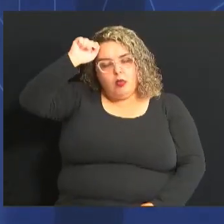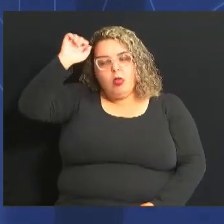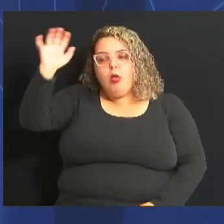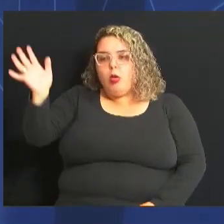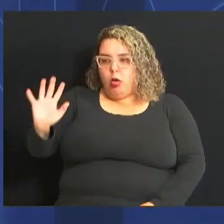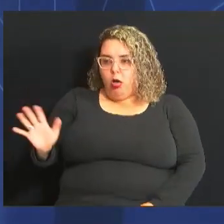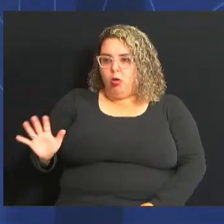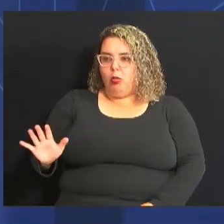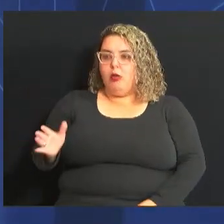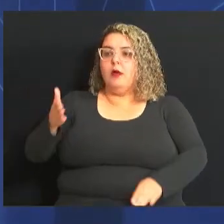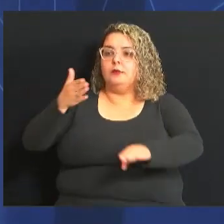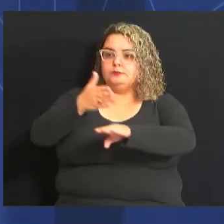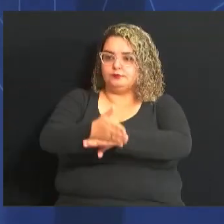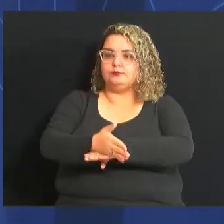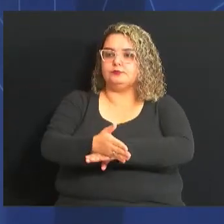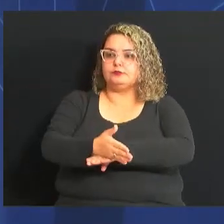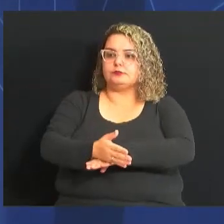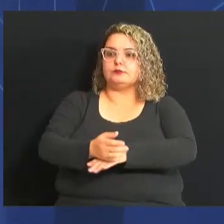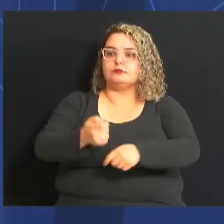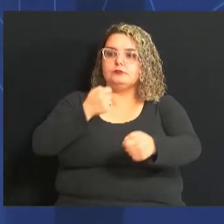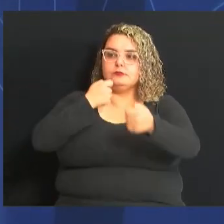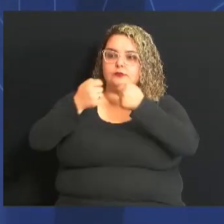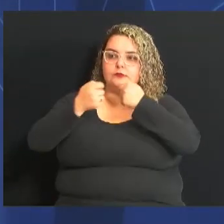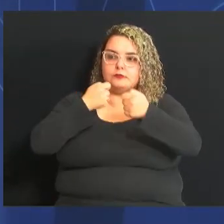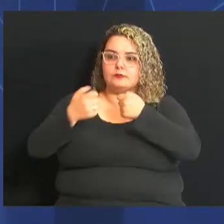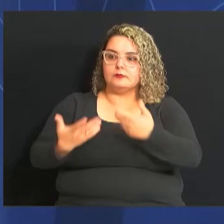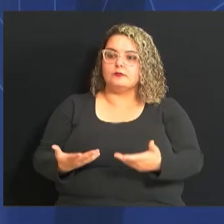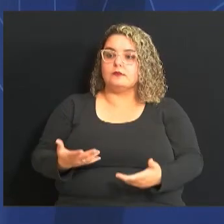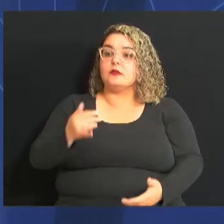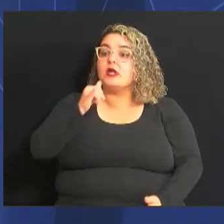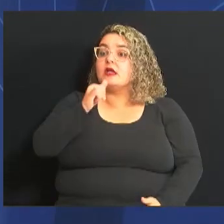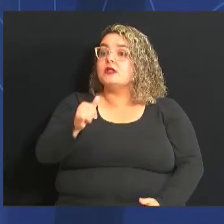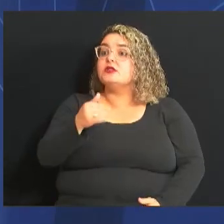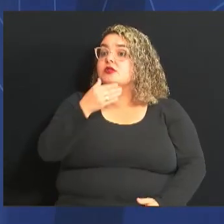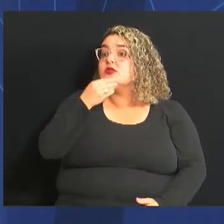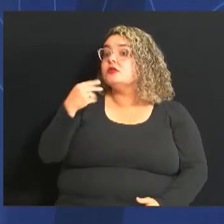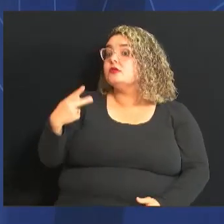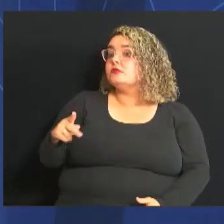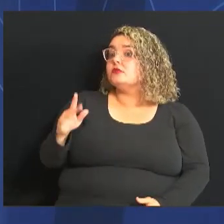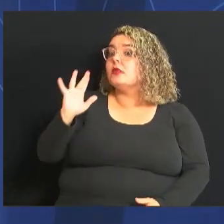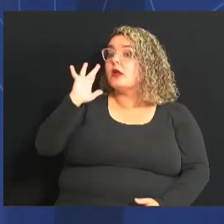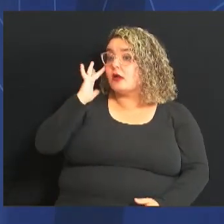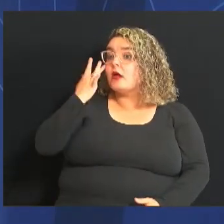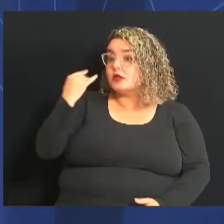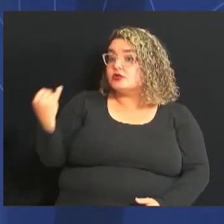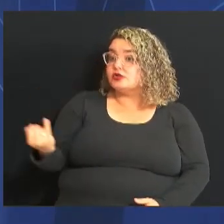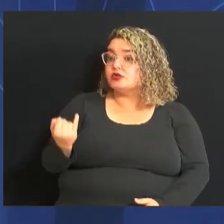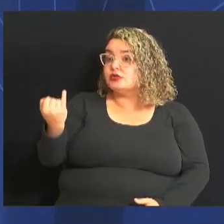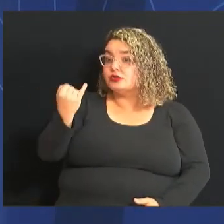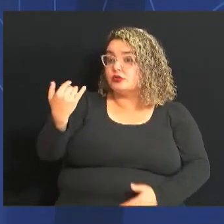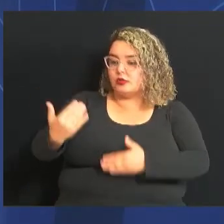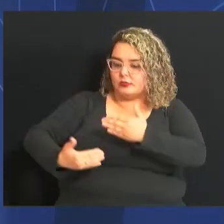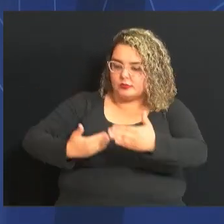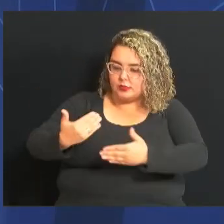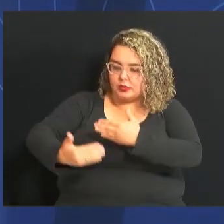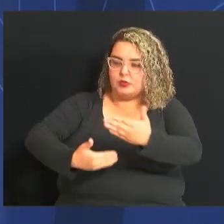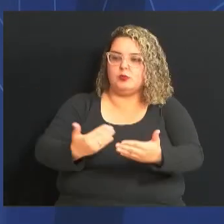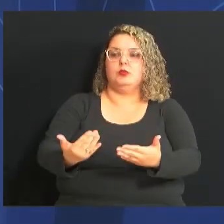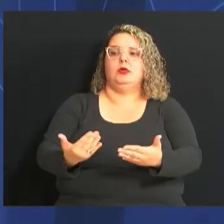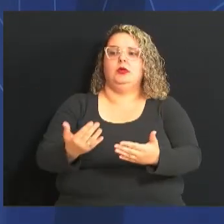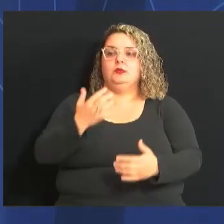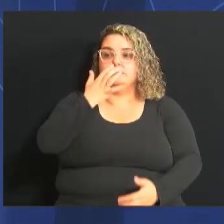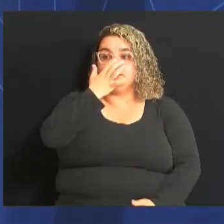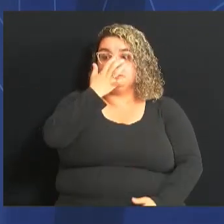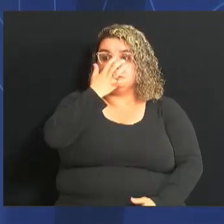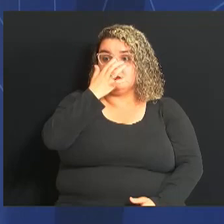ele participou de uma reportagem e ele disse algo que eu considerei muito importante durante uma reportagem, que